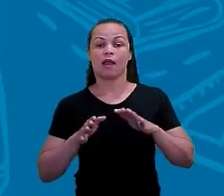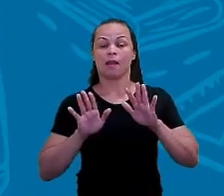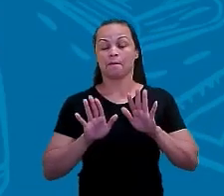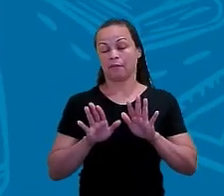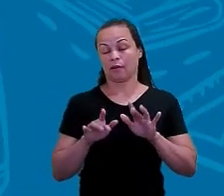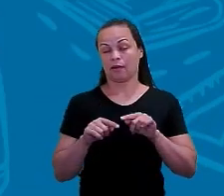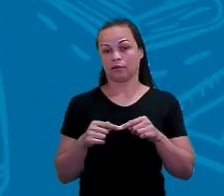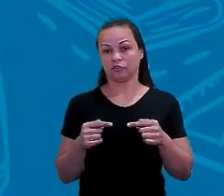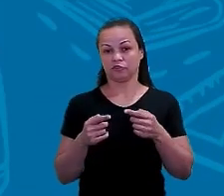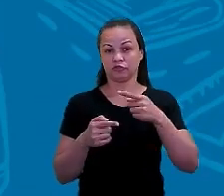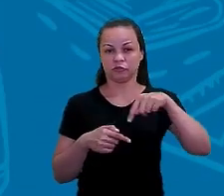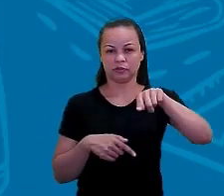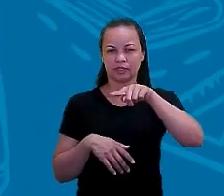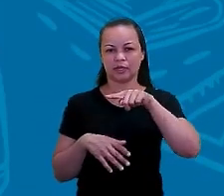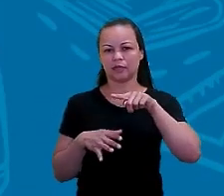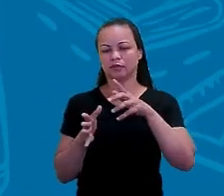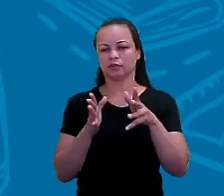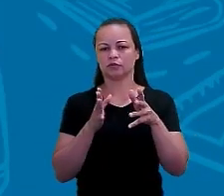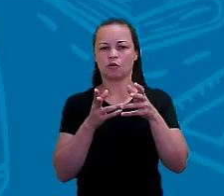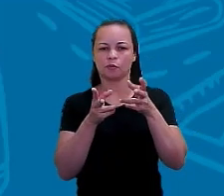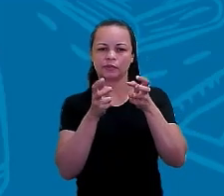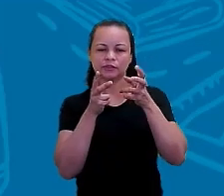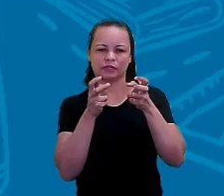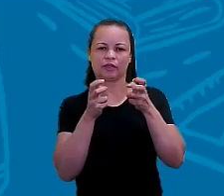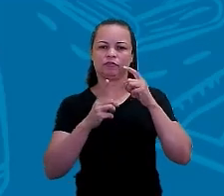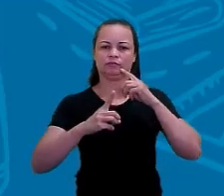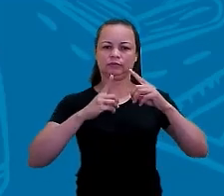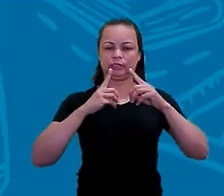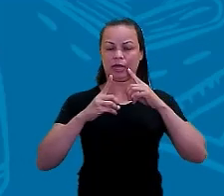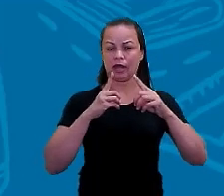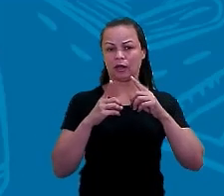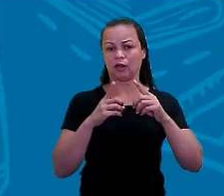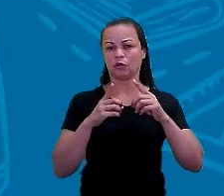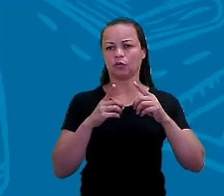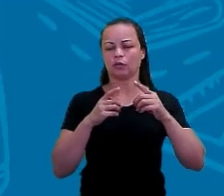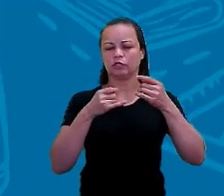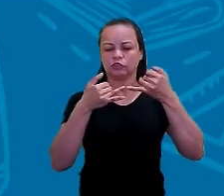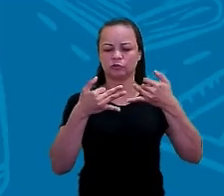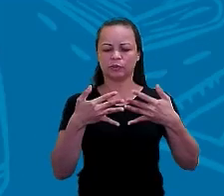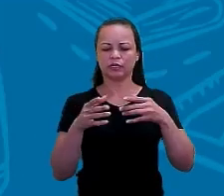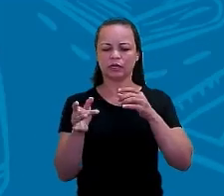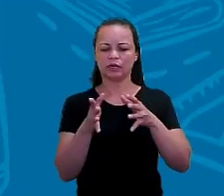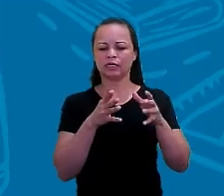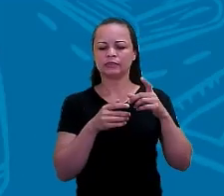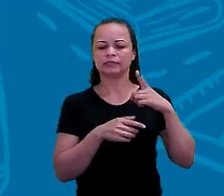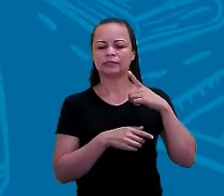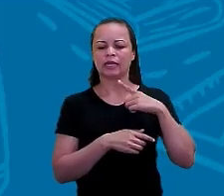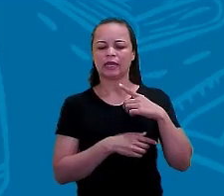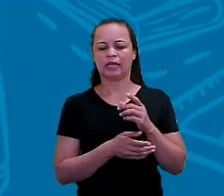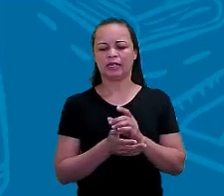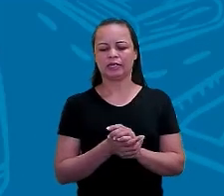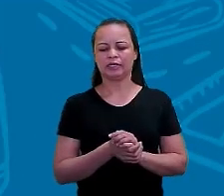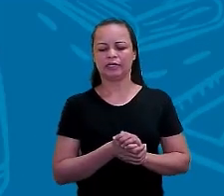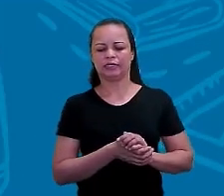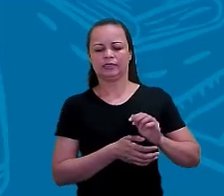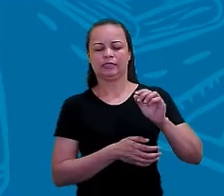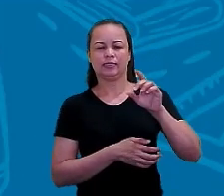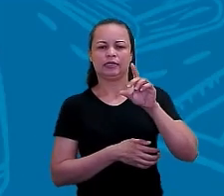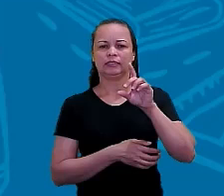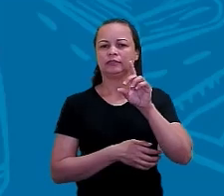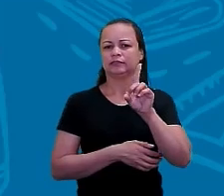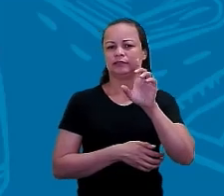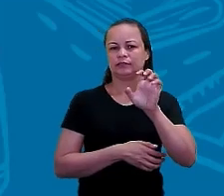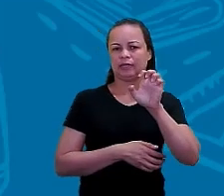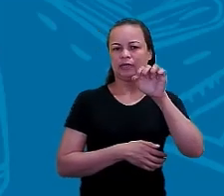vocês observam que nesse diálogo que Bruno está falando, tem um tal de um didn't, tem umas